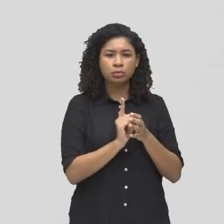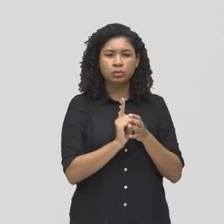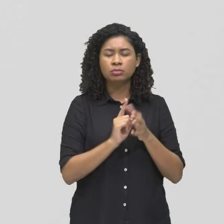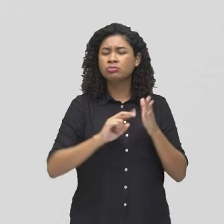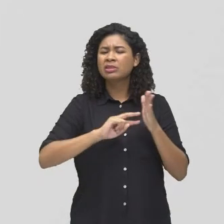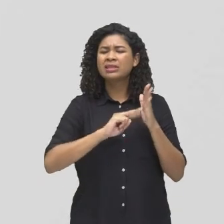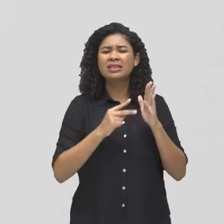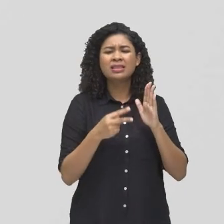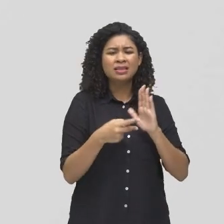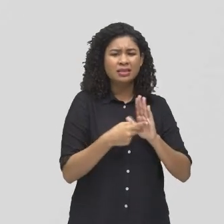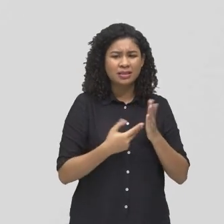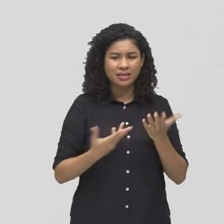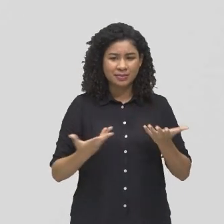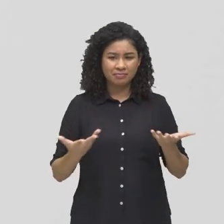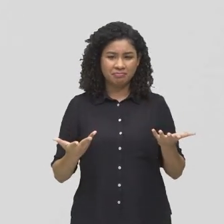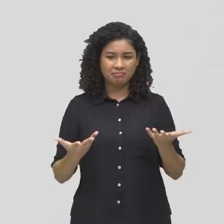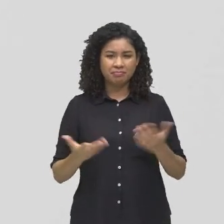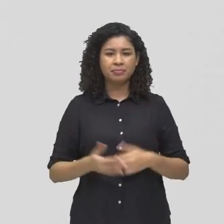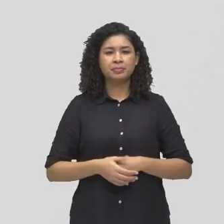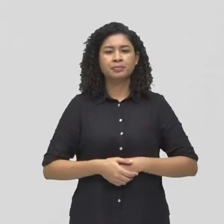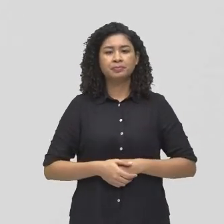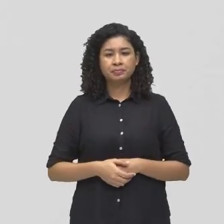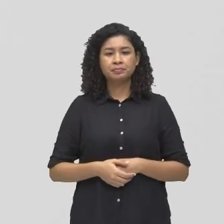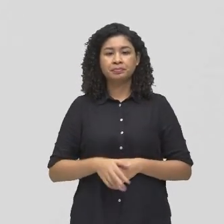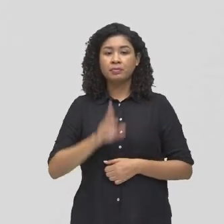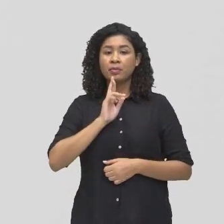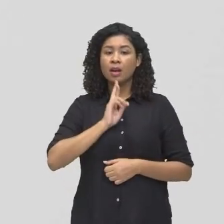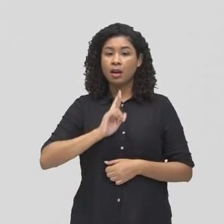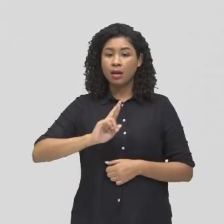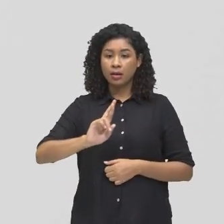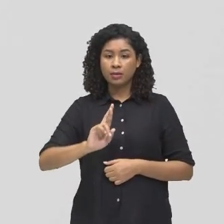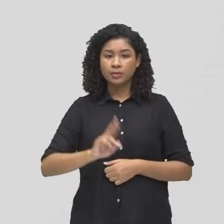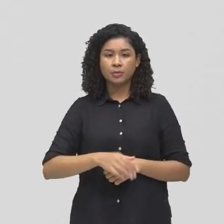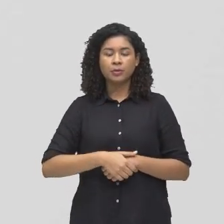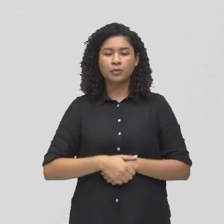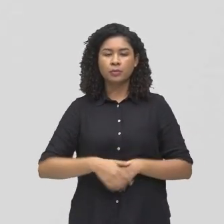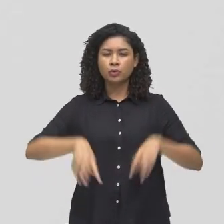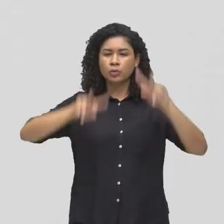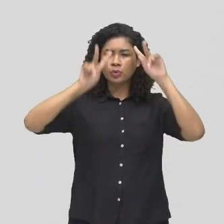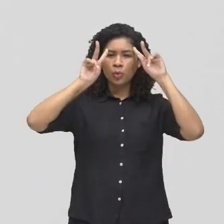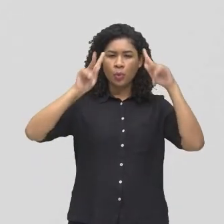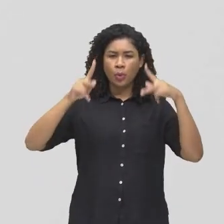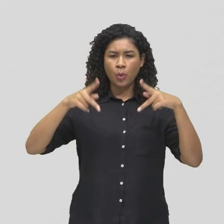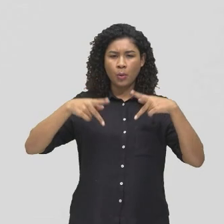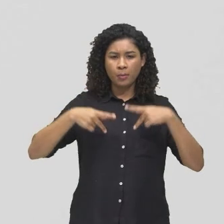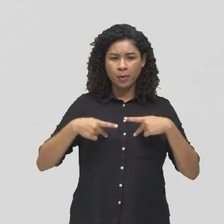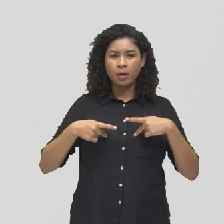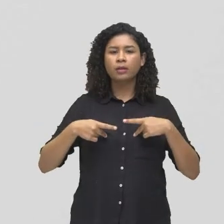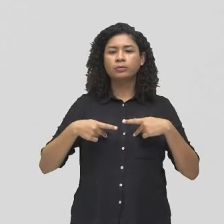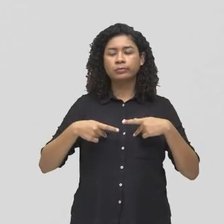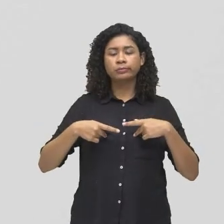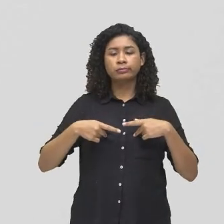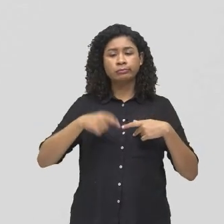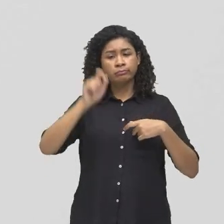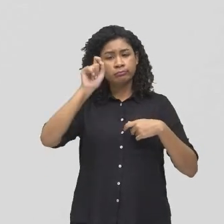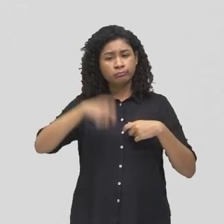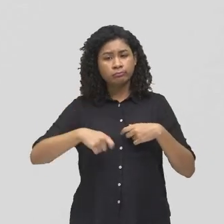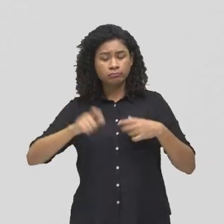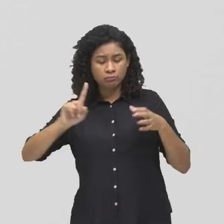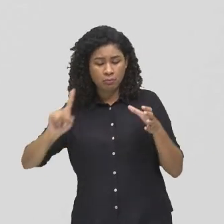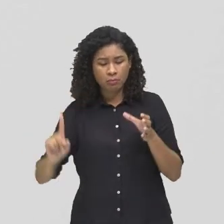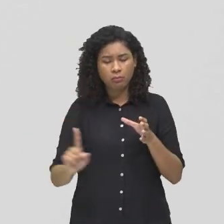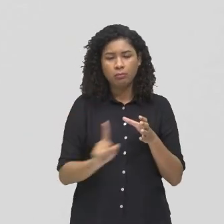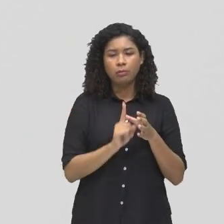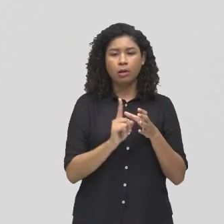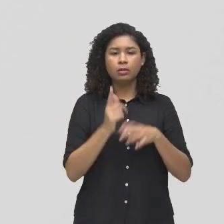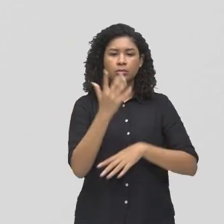questão pode ser aproximada, mas deve ser a seguinte. O ser humano primordialmente um ser na natureza,